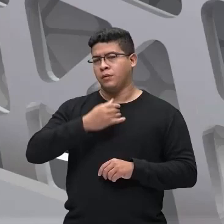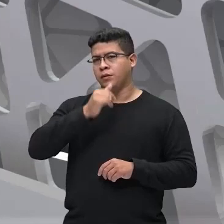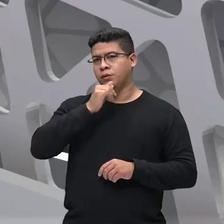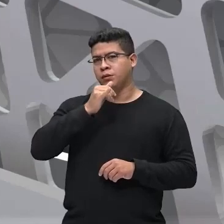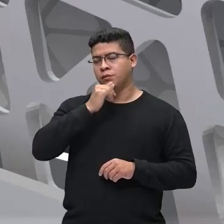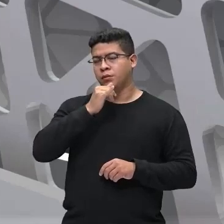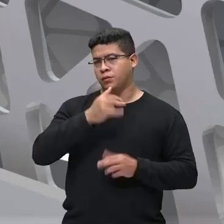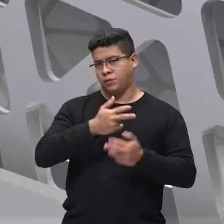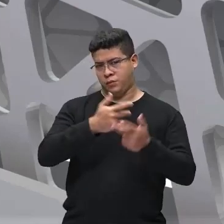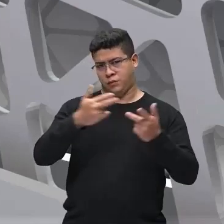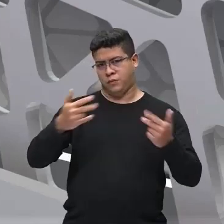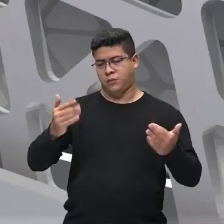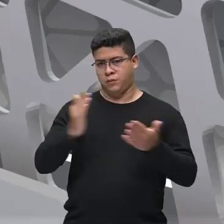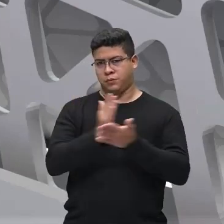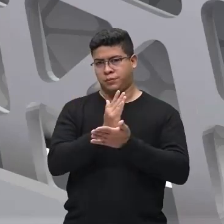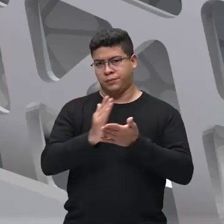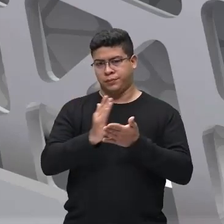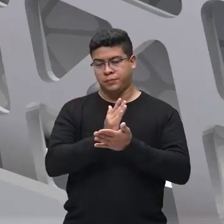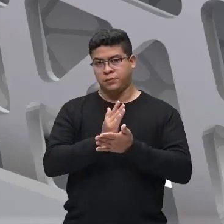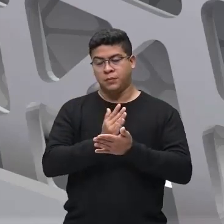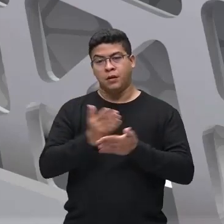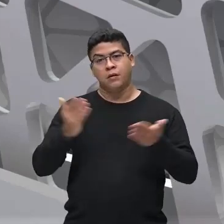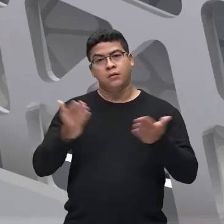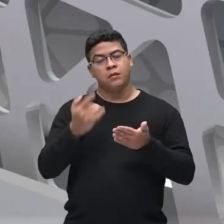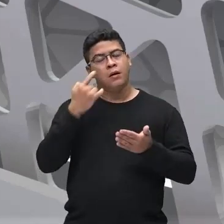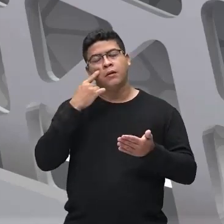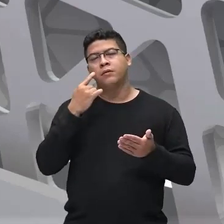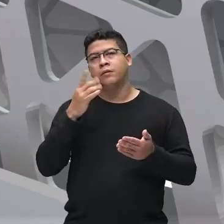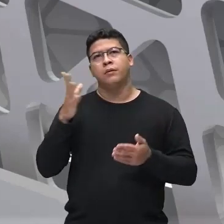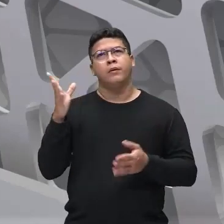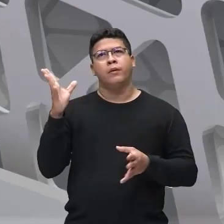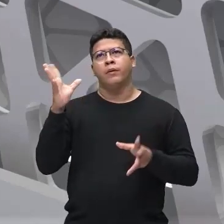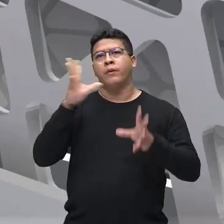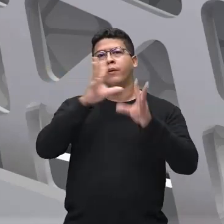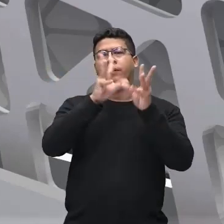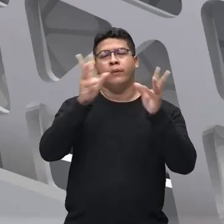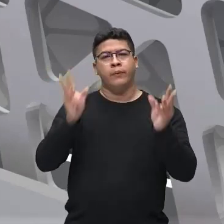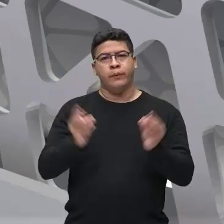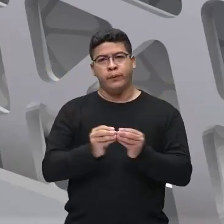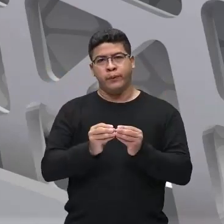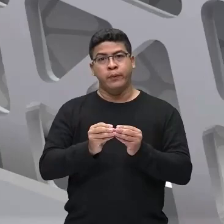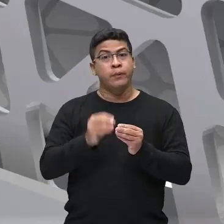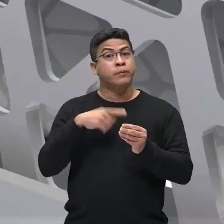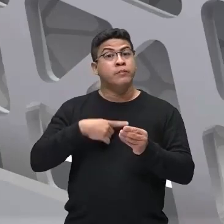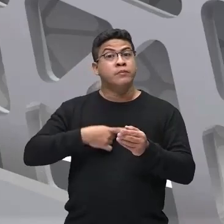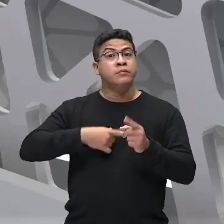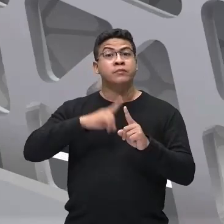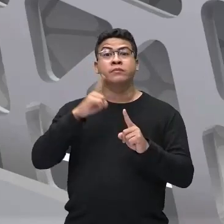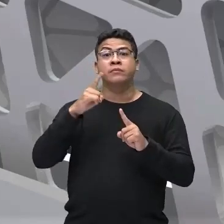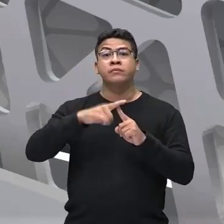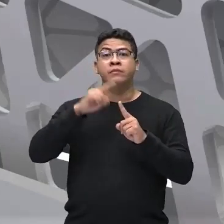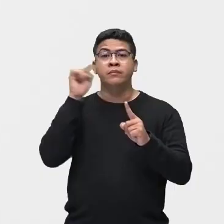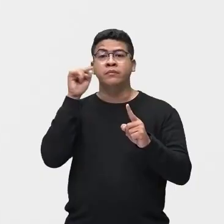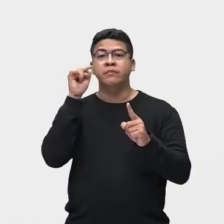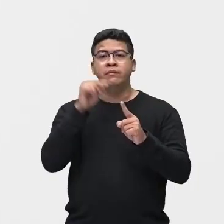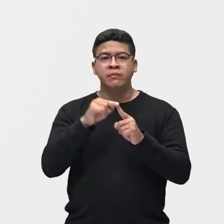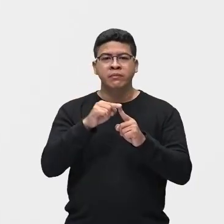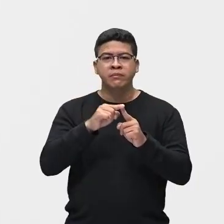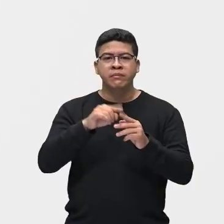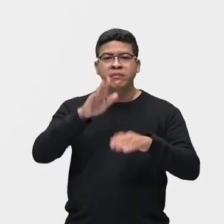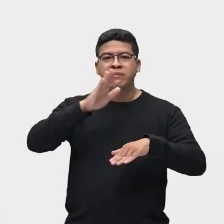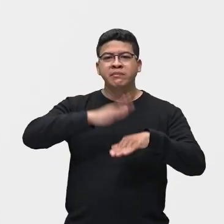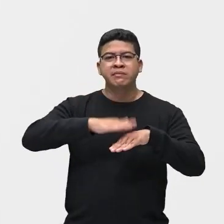líderes religiosos e nós vamos dar uma recordada na função do líder religioso.